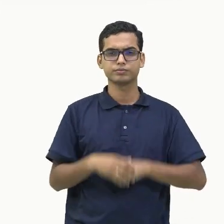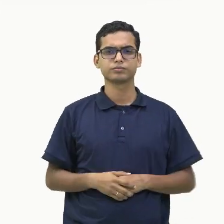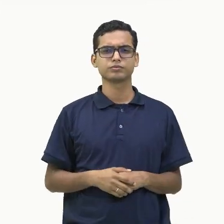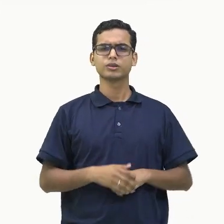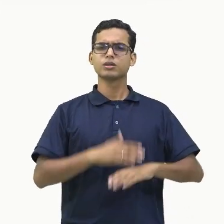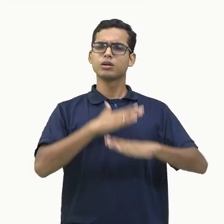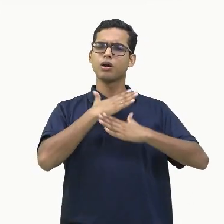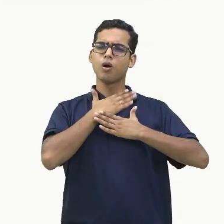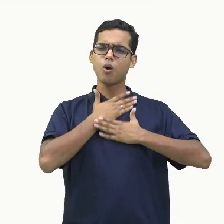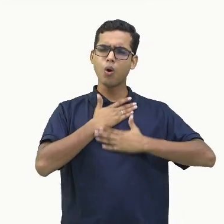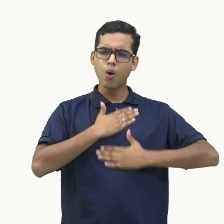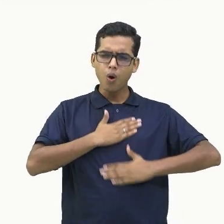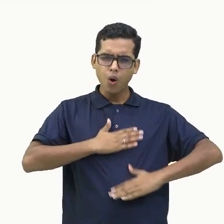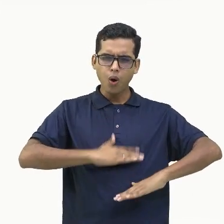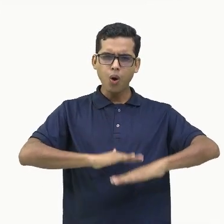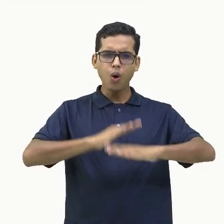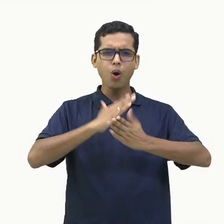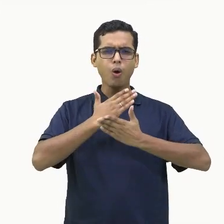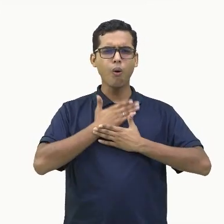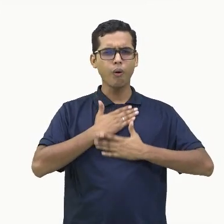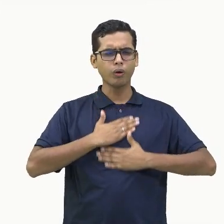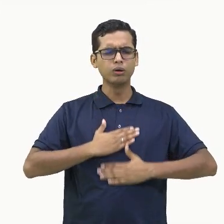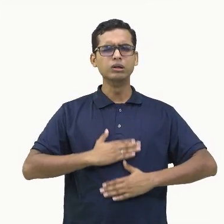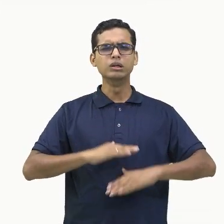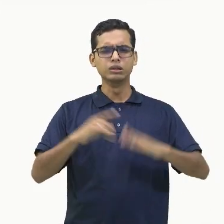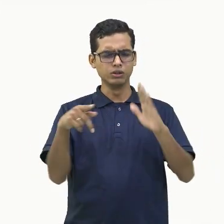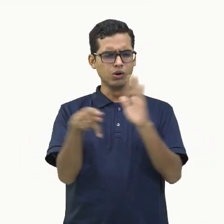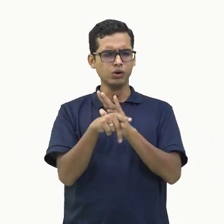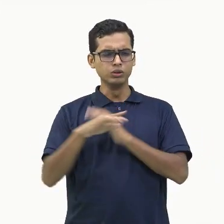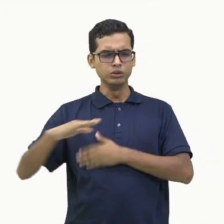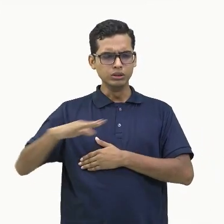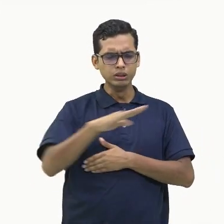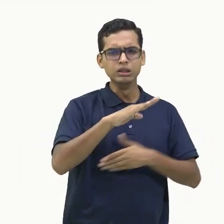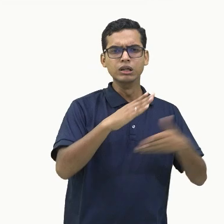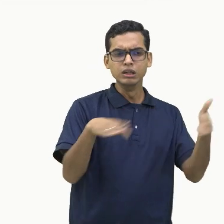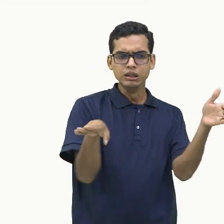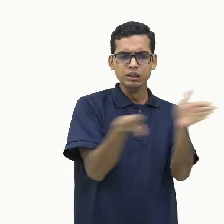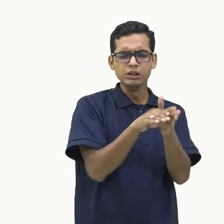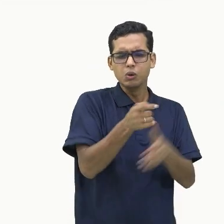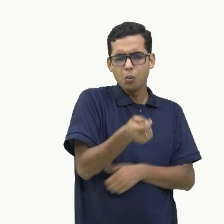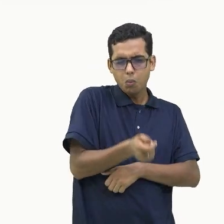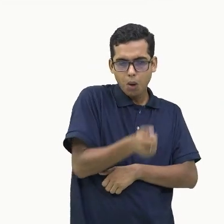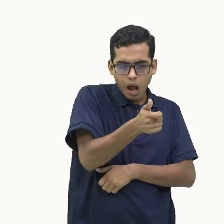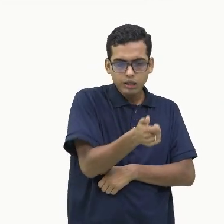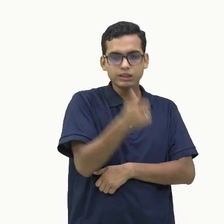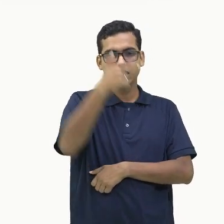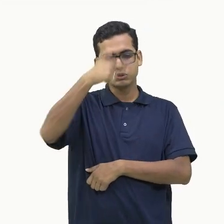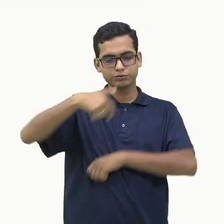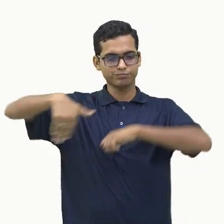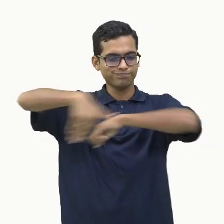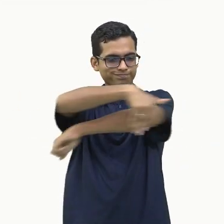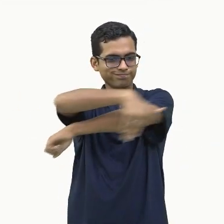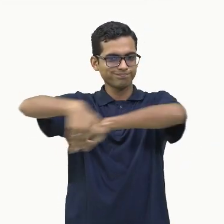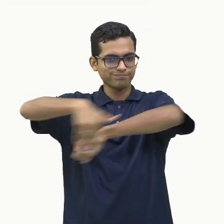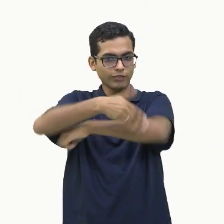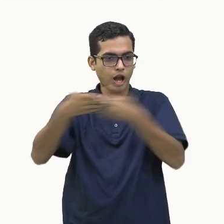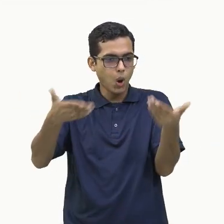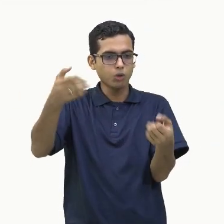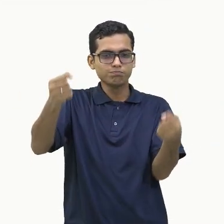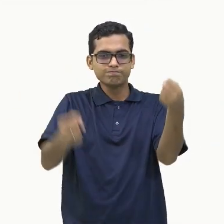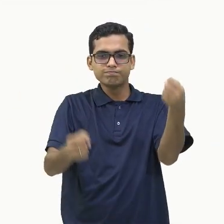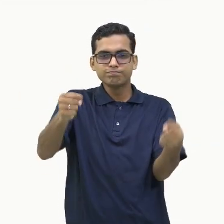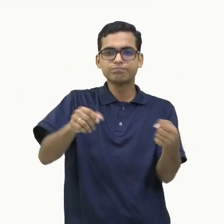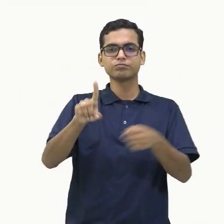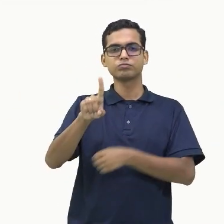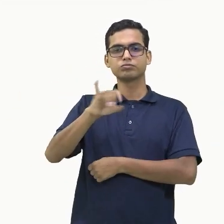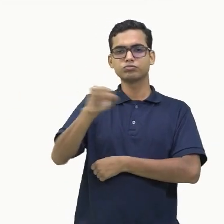Calma, já estou chegando, estou aqui na Djalma Batista. Ora, na é